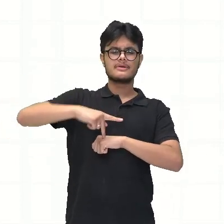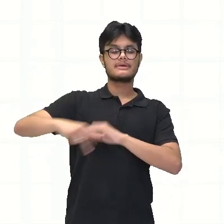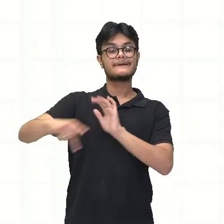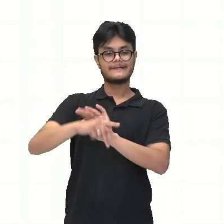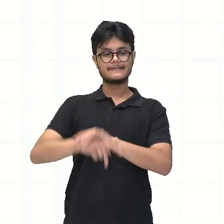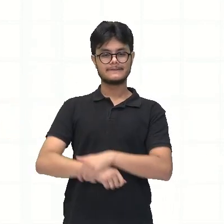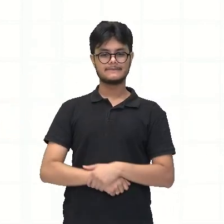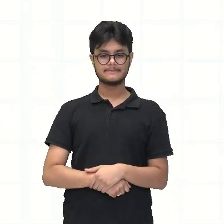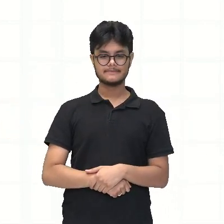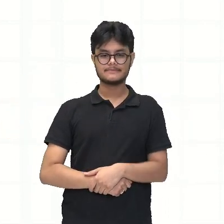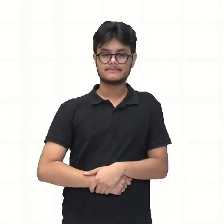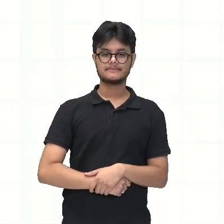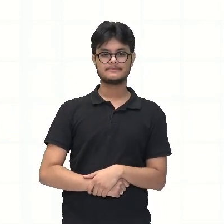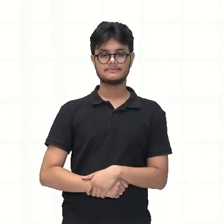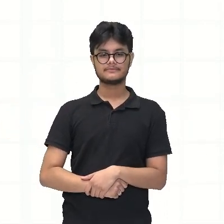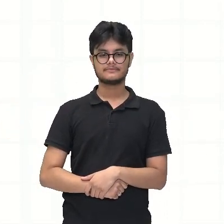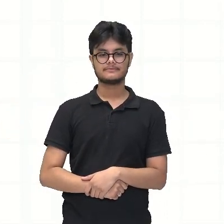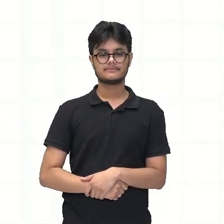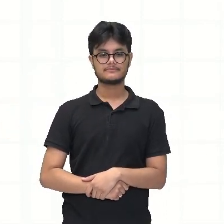em epidemia.